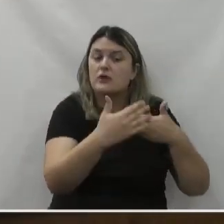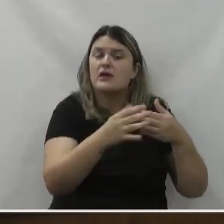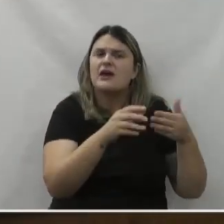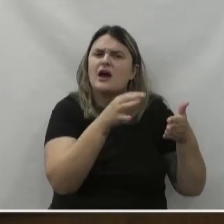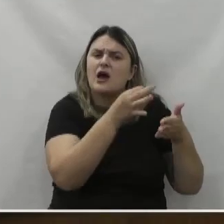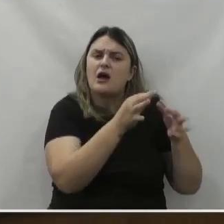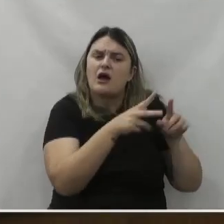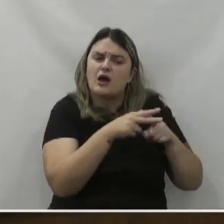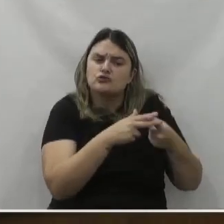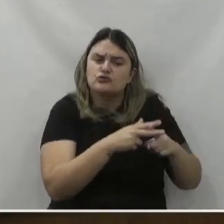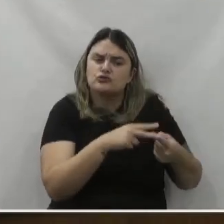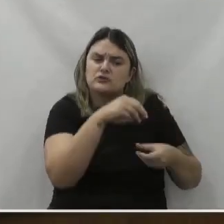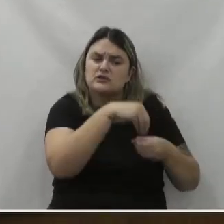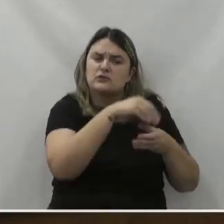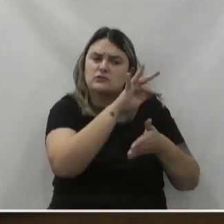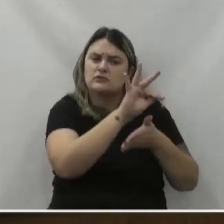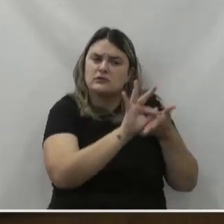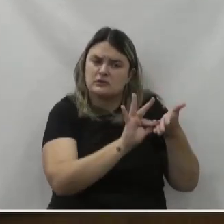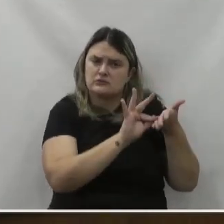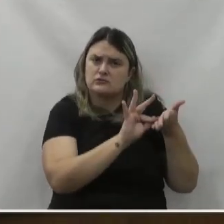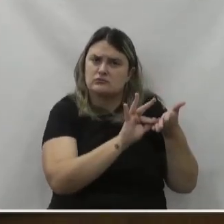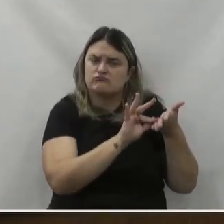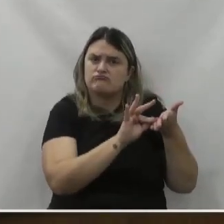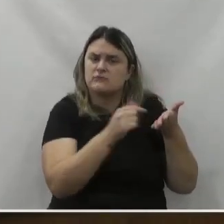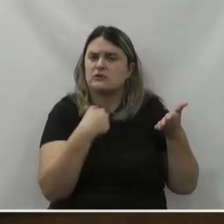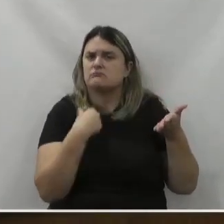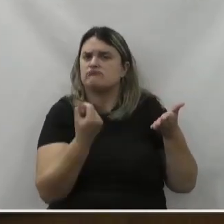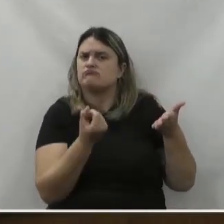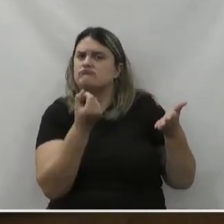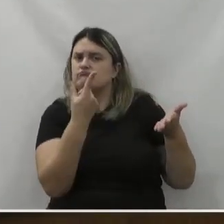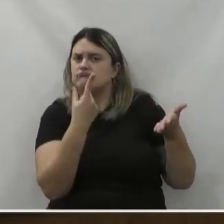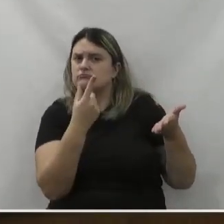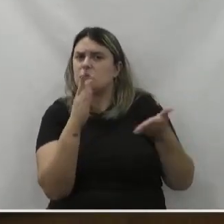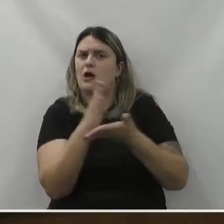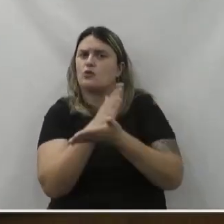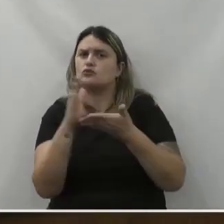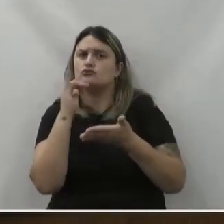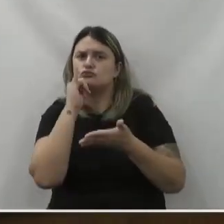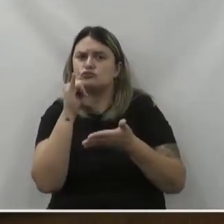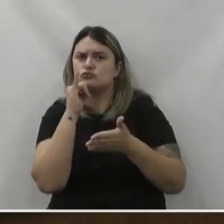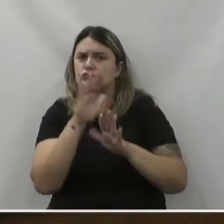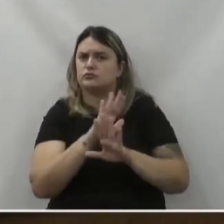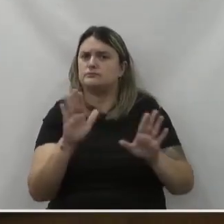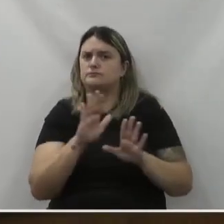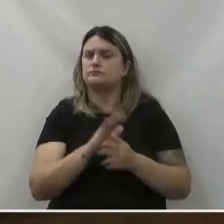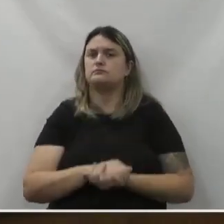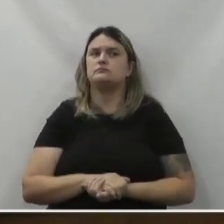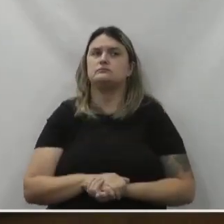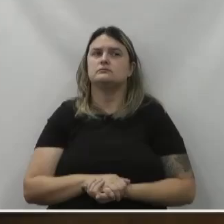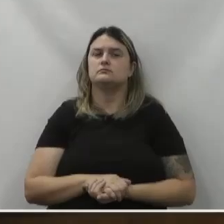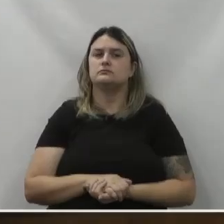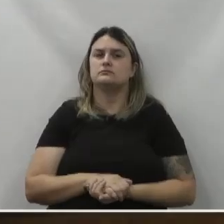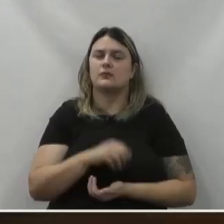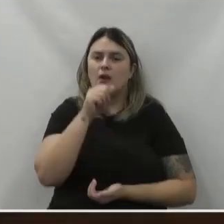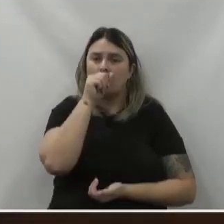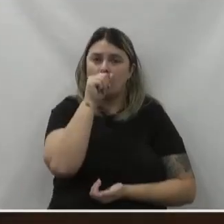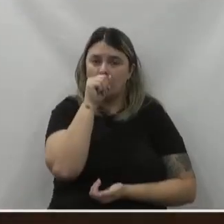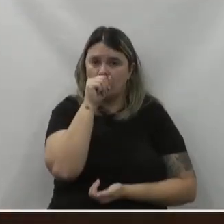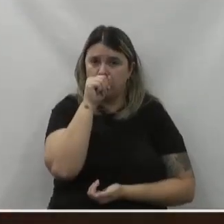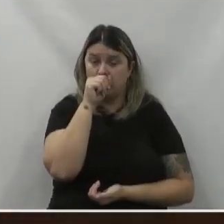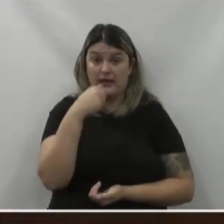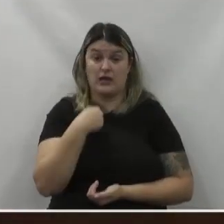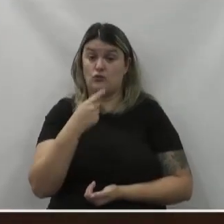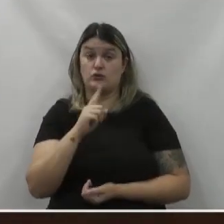serão feitos, né? Como eu falo novamente, me causa estranheza alguns discursos. Eu só quero me reportar que eu não sou